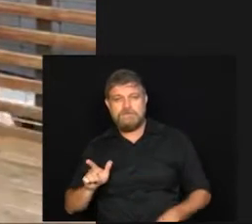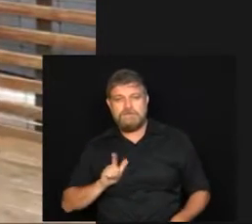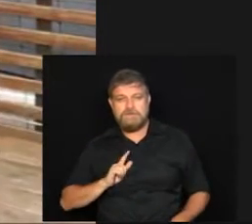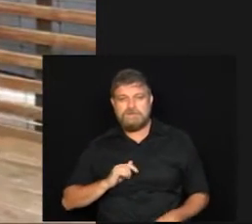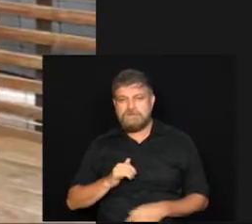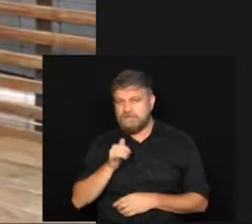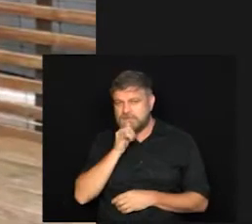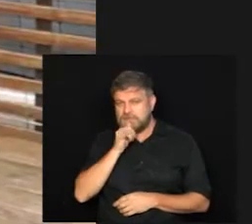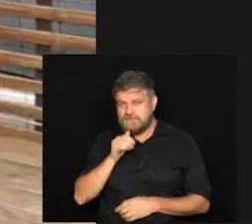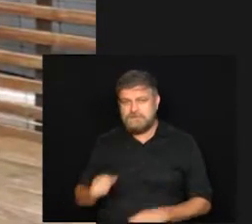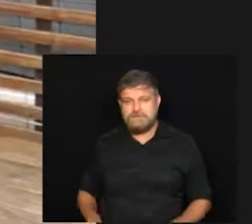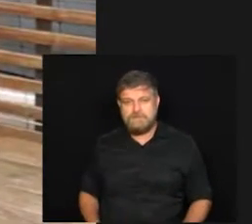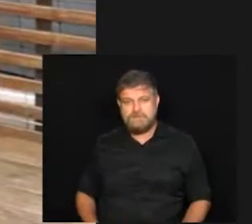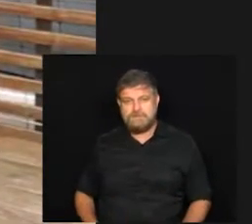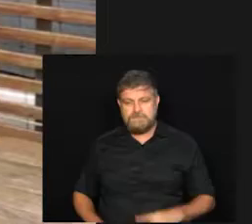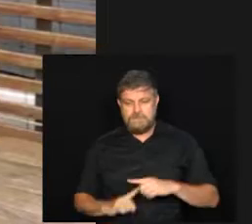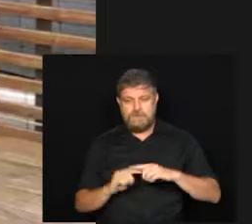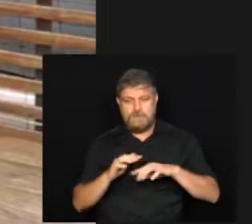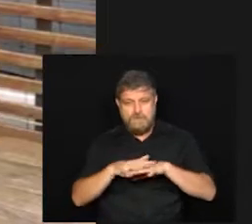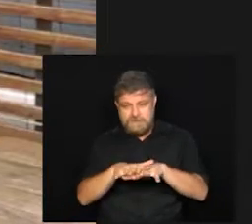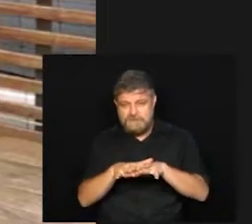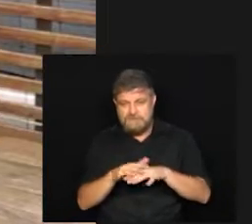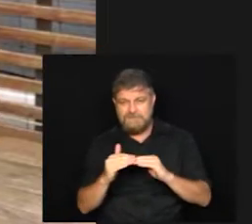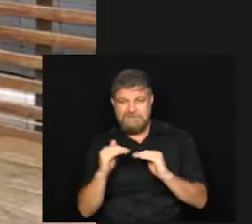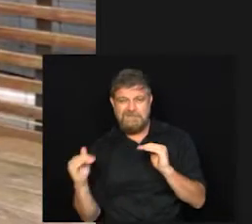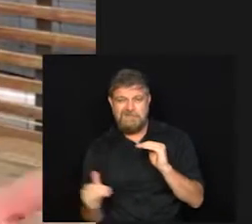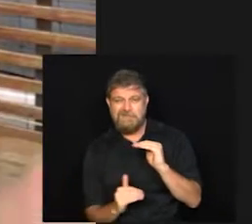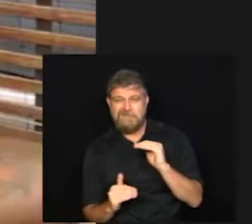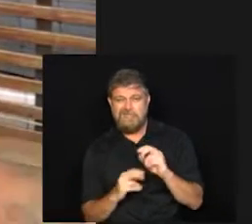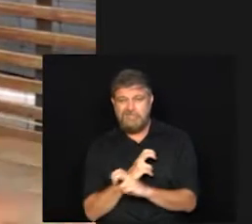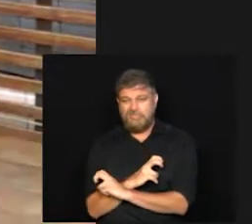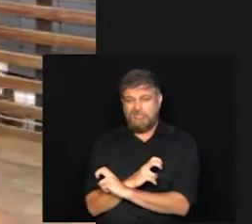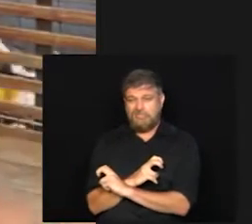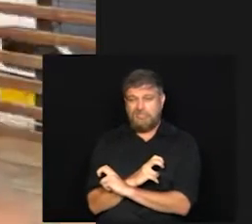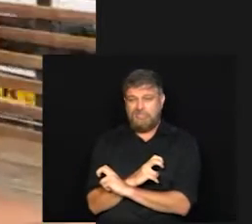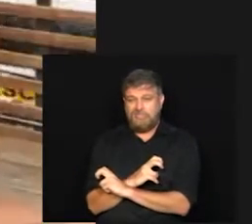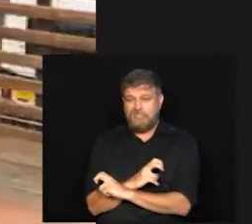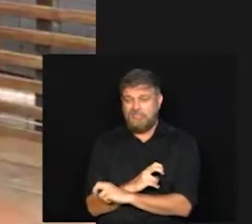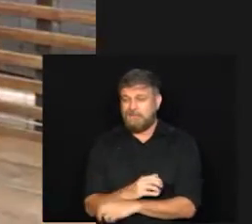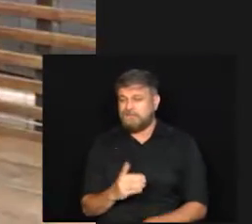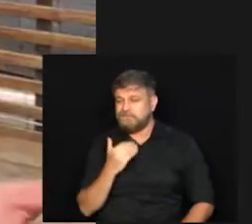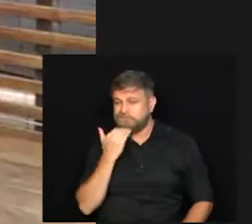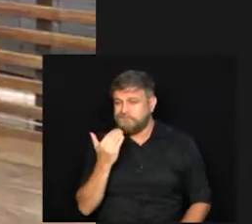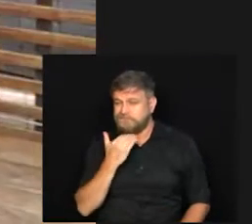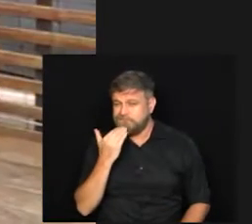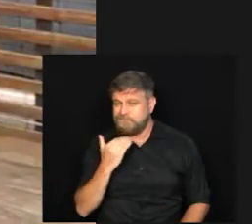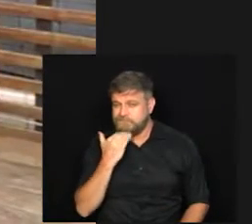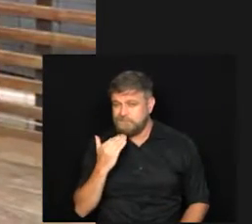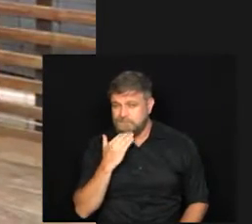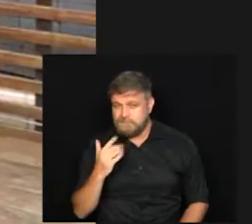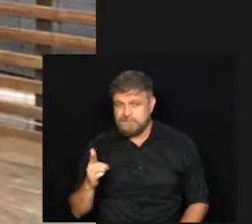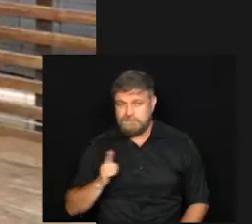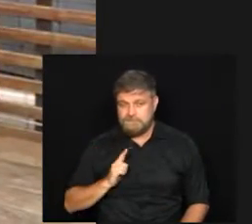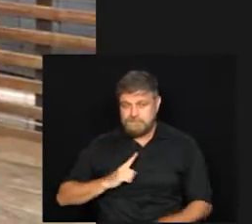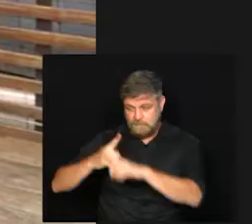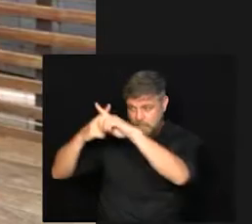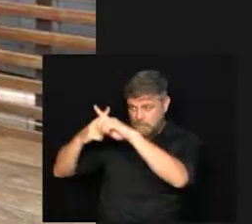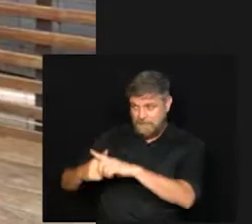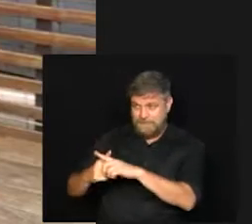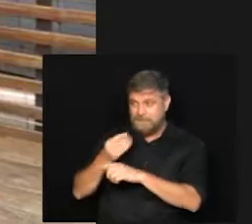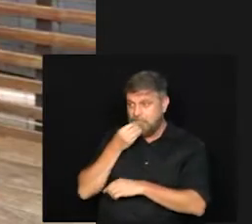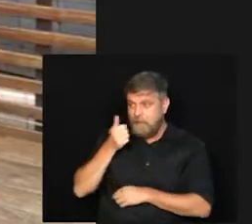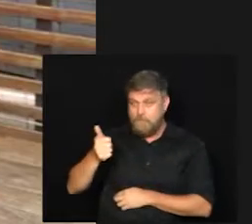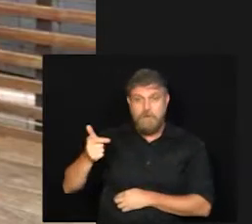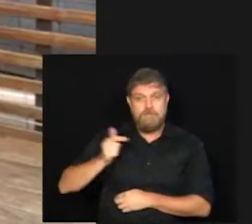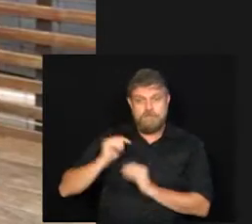vamos falar de um time, o time da terceira divisão da Áustria, quem vai vender mais? Então, pro campeonato, é bom ter